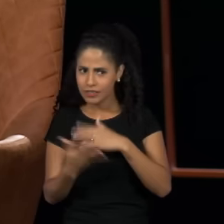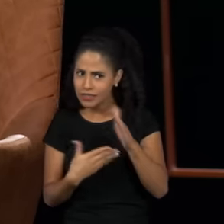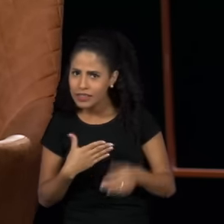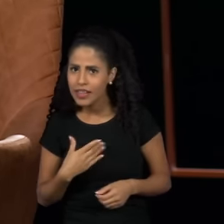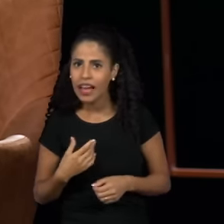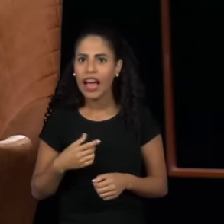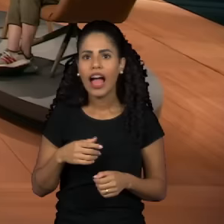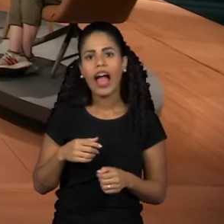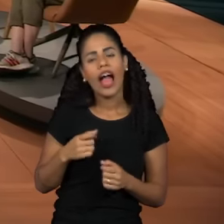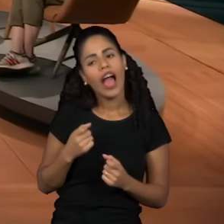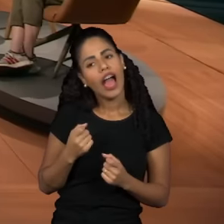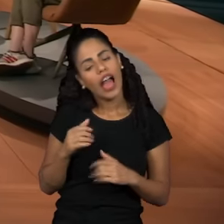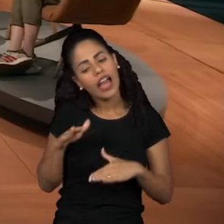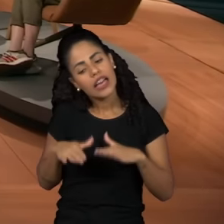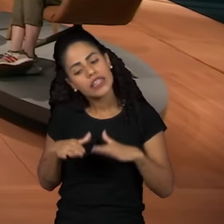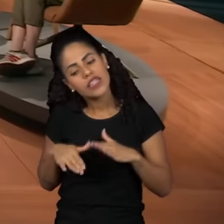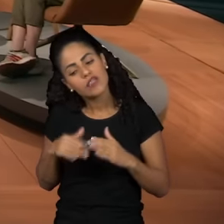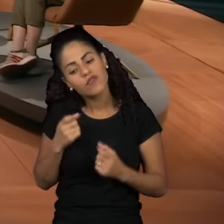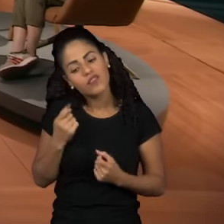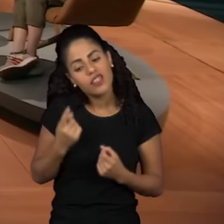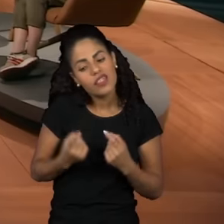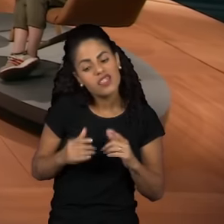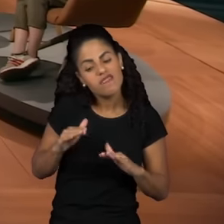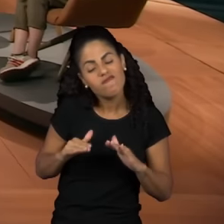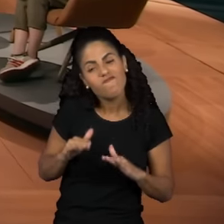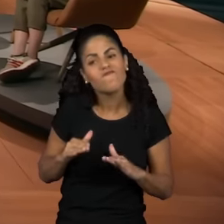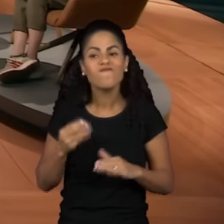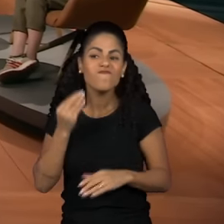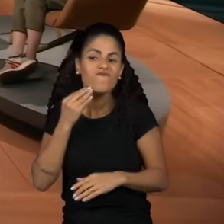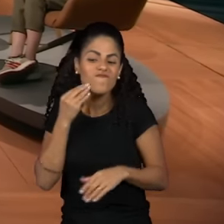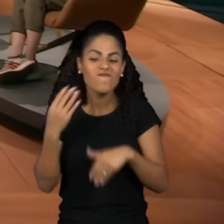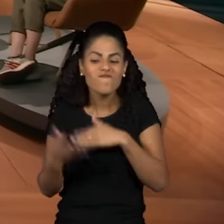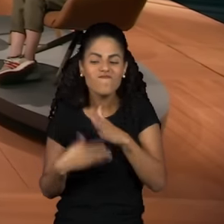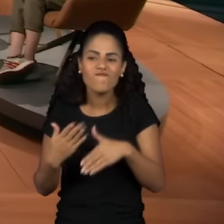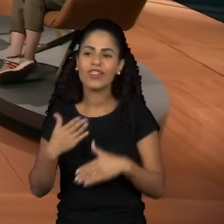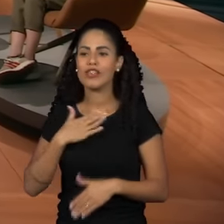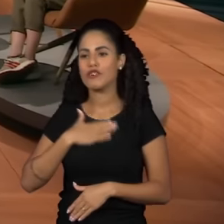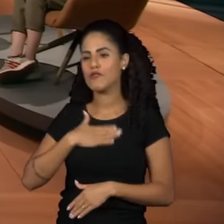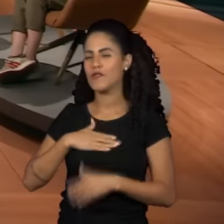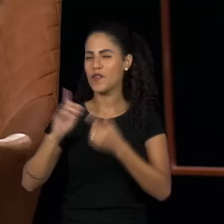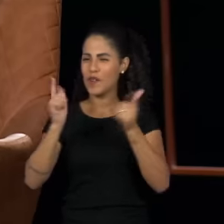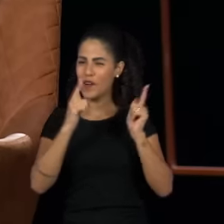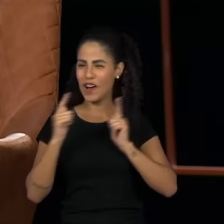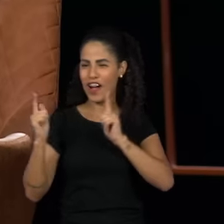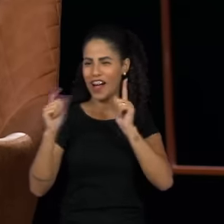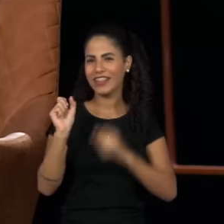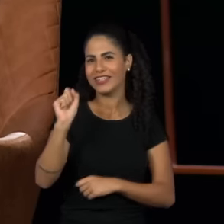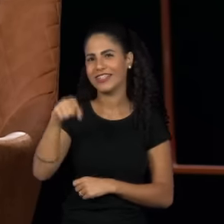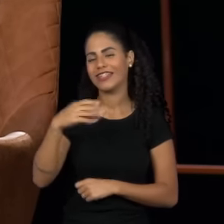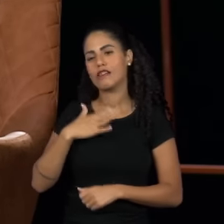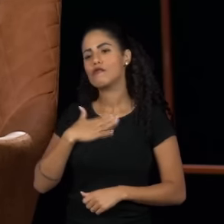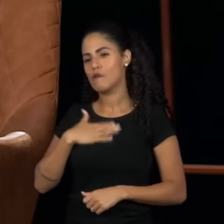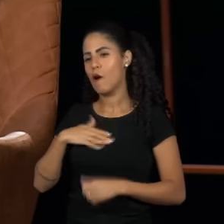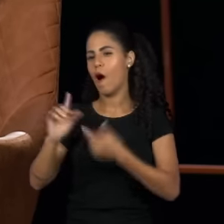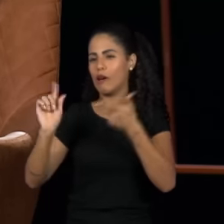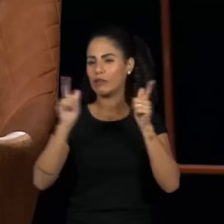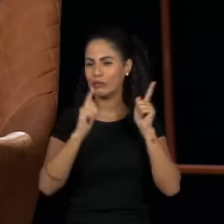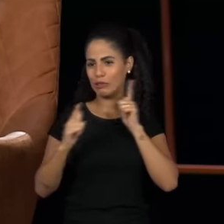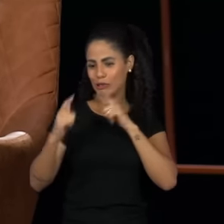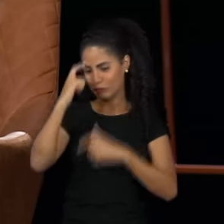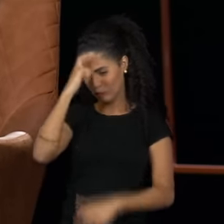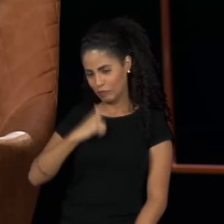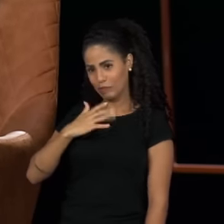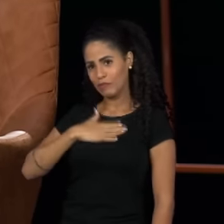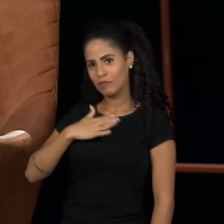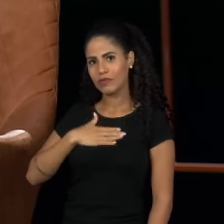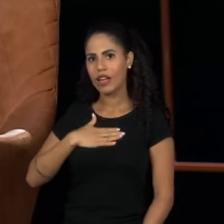Os amigos íntimos podem dizer. Eu acho que eu adoro me divertir, sim. Eu sou uma pessoa... Mas isso eu